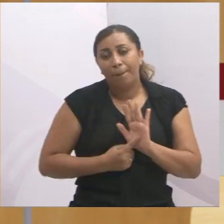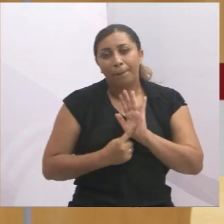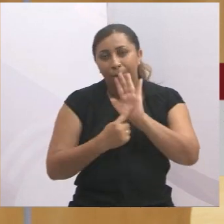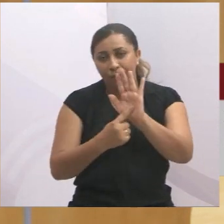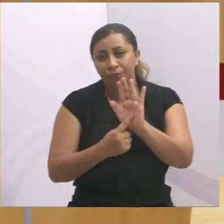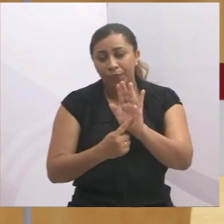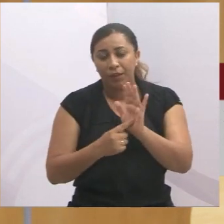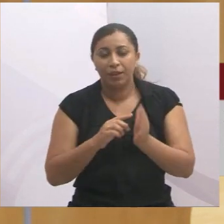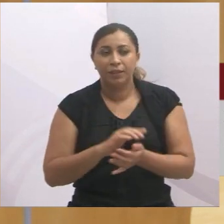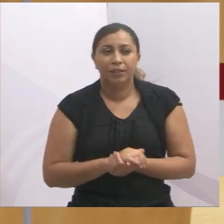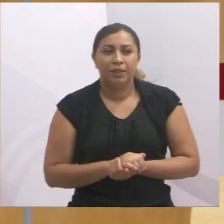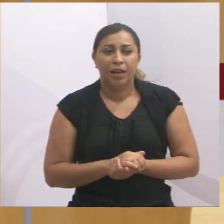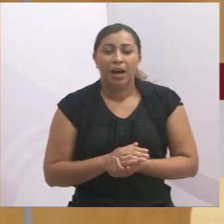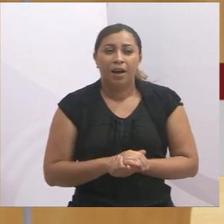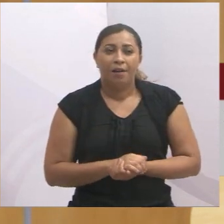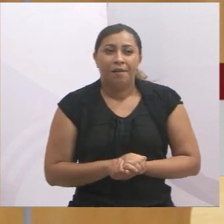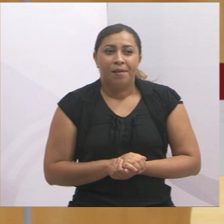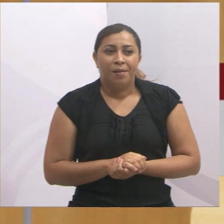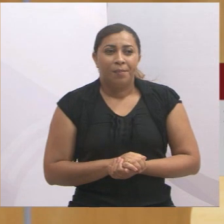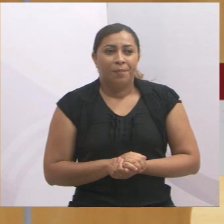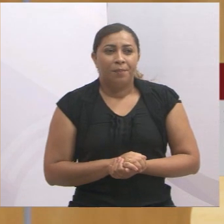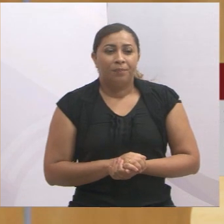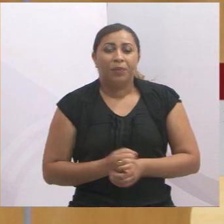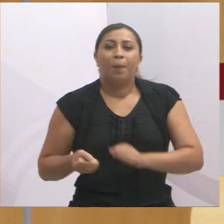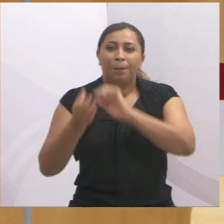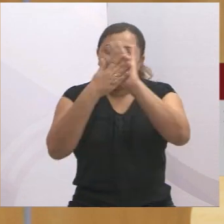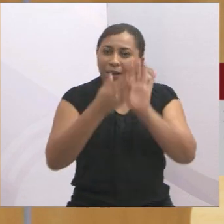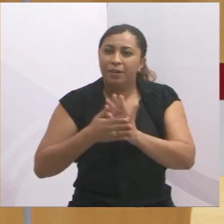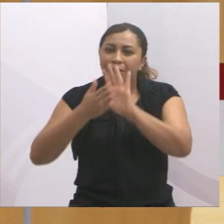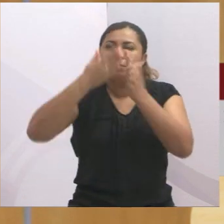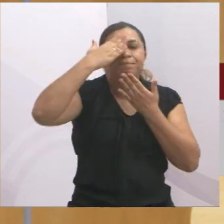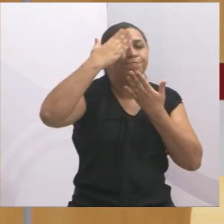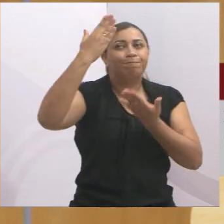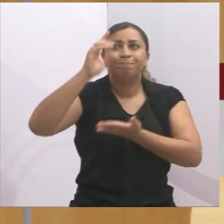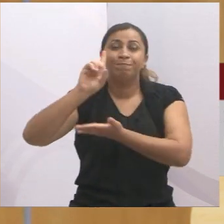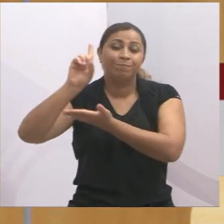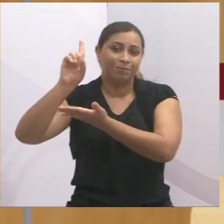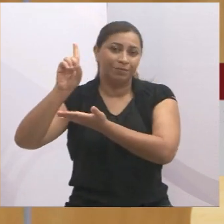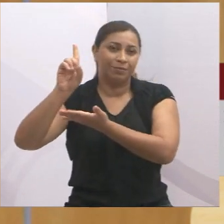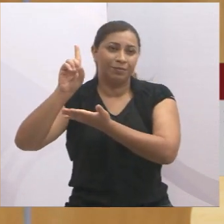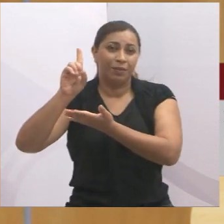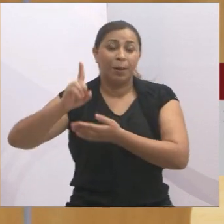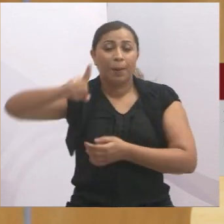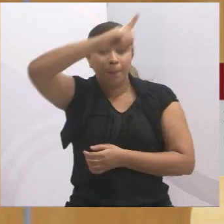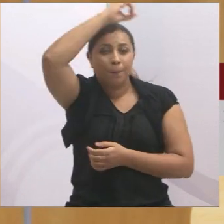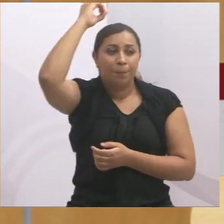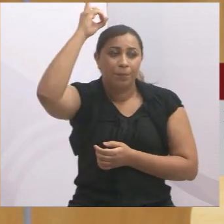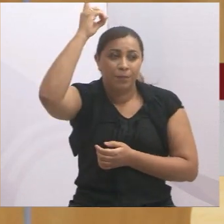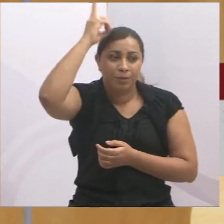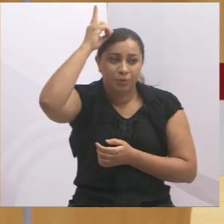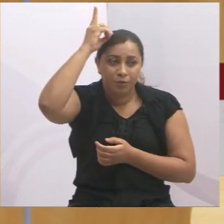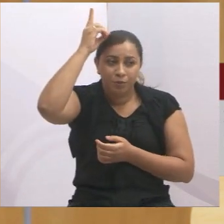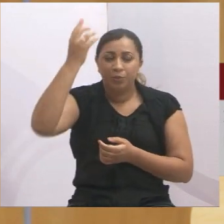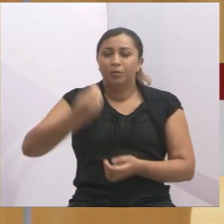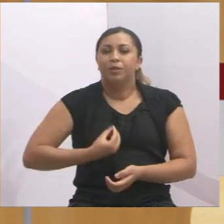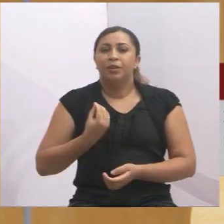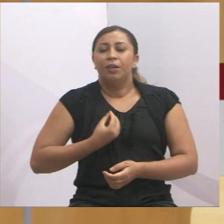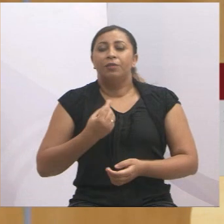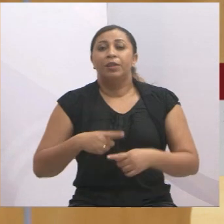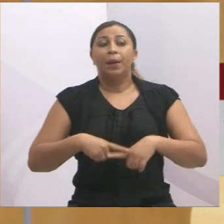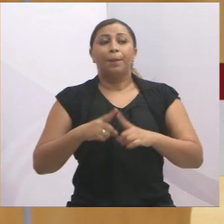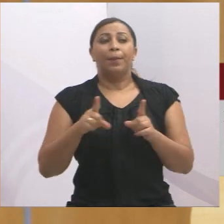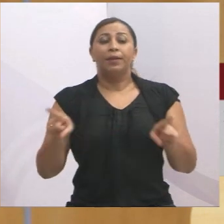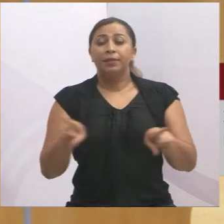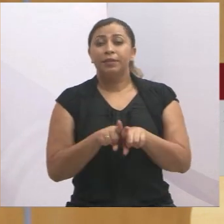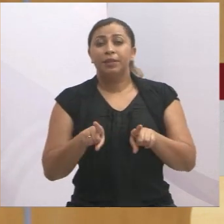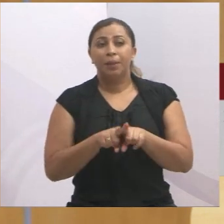também sirva, não só para louvar, agradecer a Deus pelo dom da vida, mas também